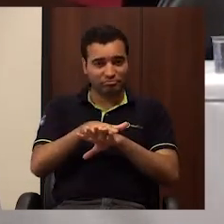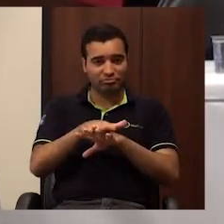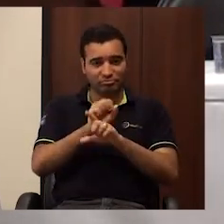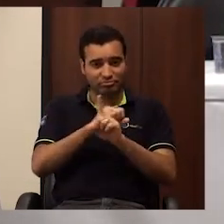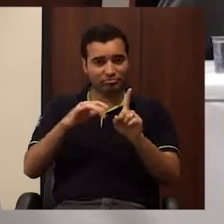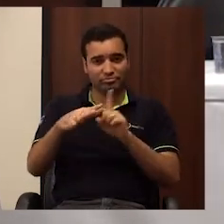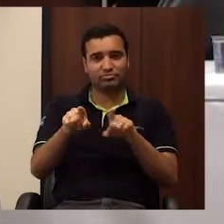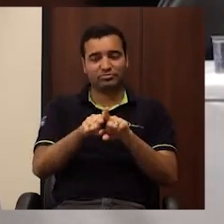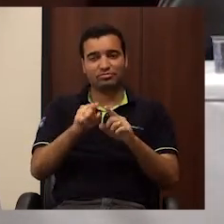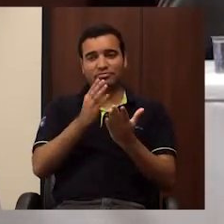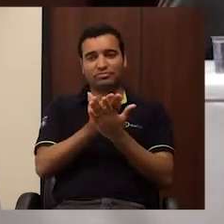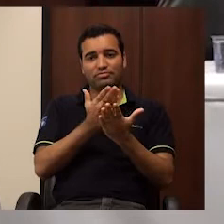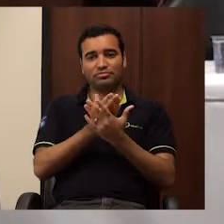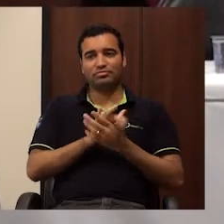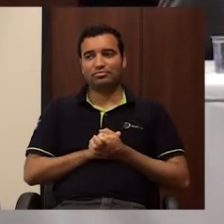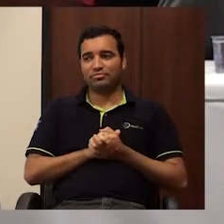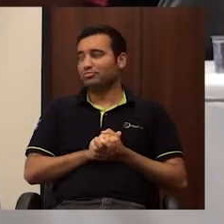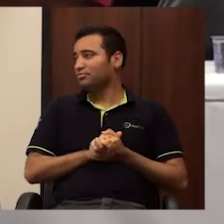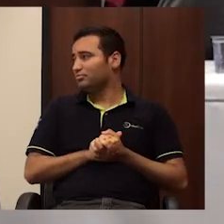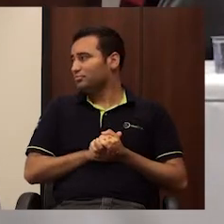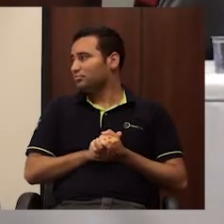e escolar. Por favor.